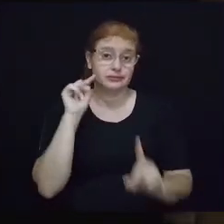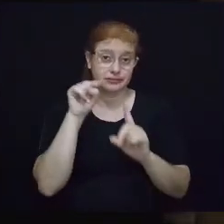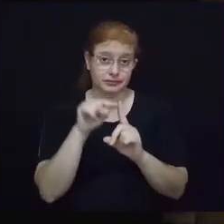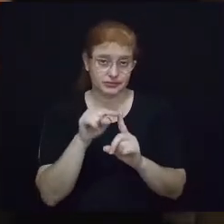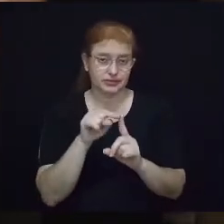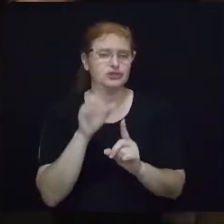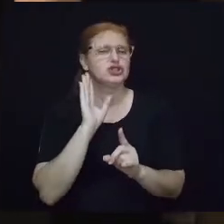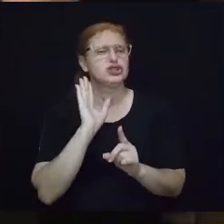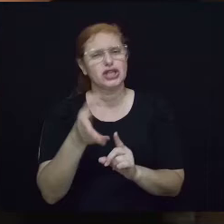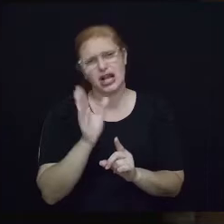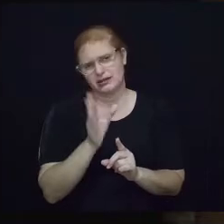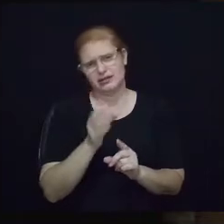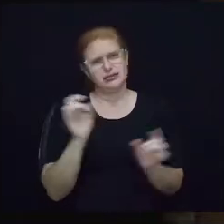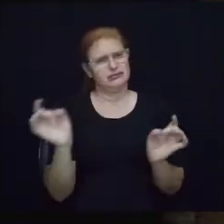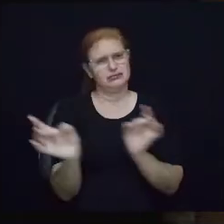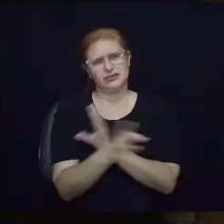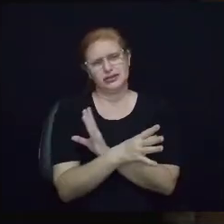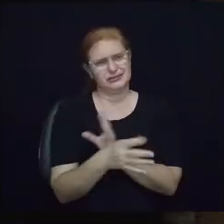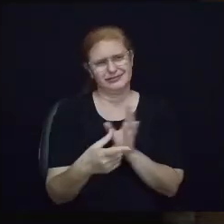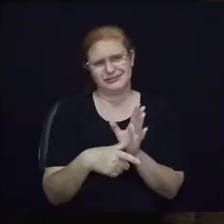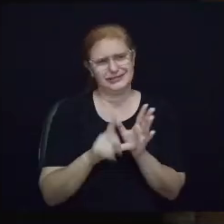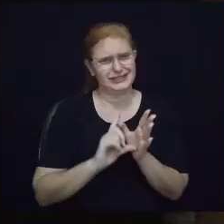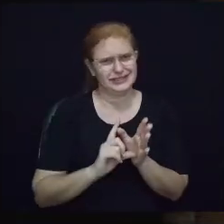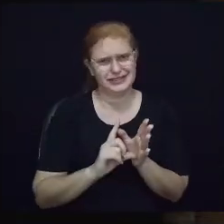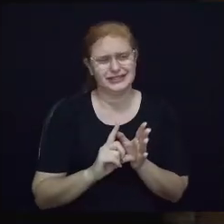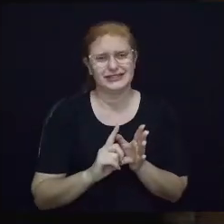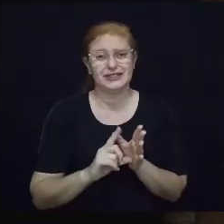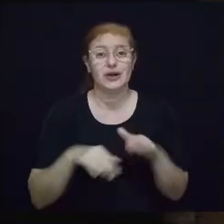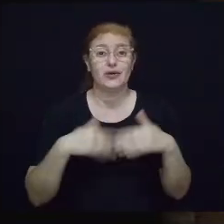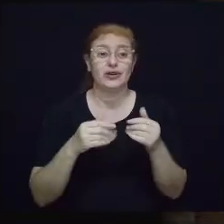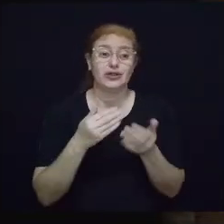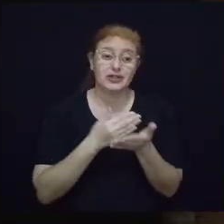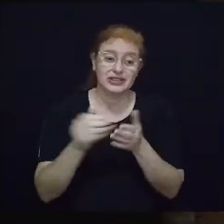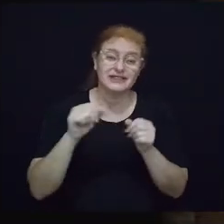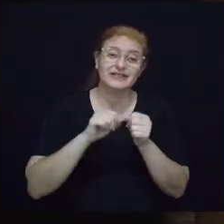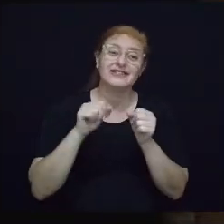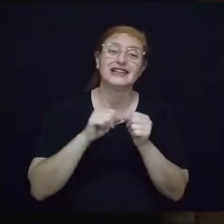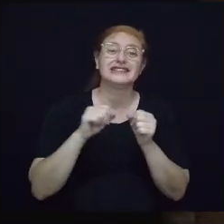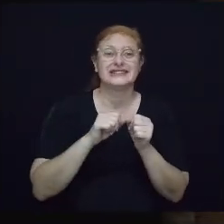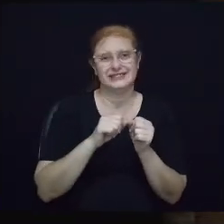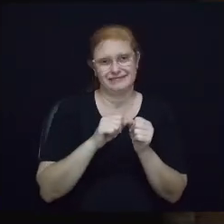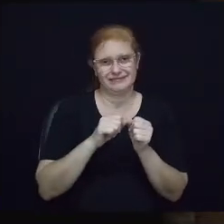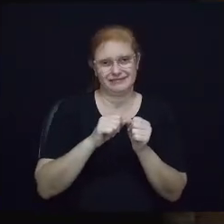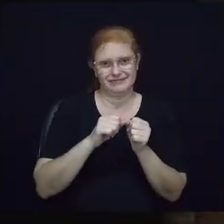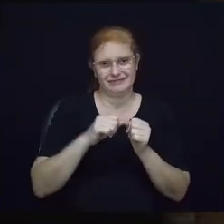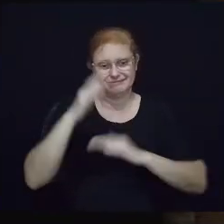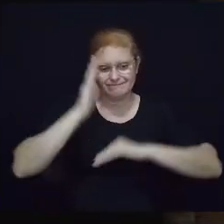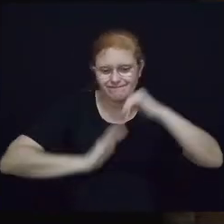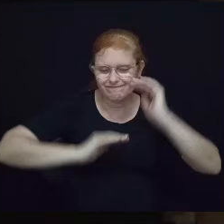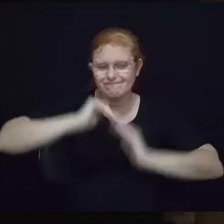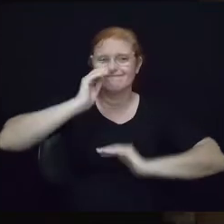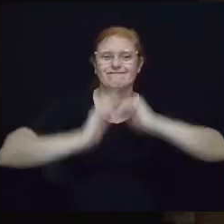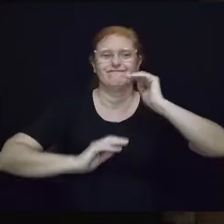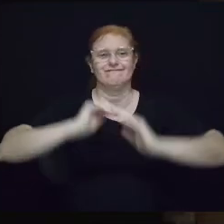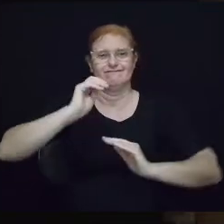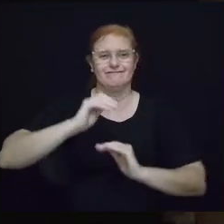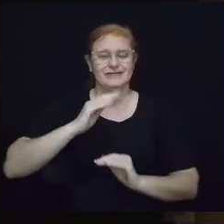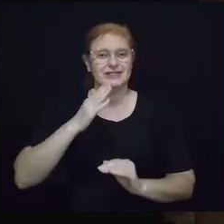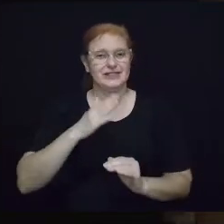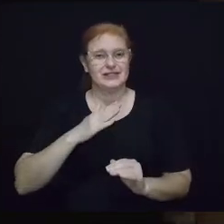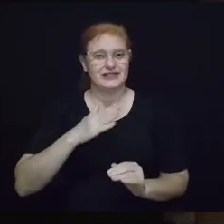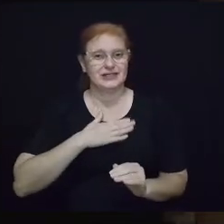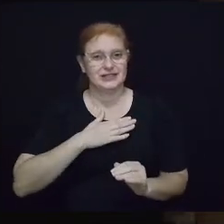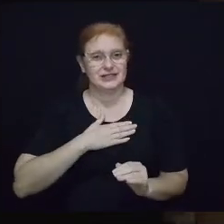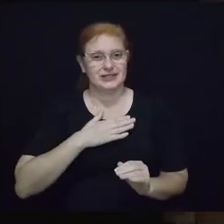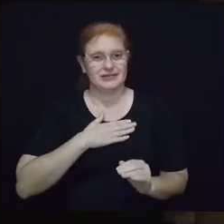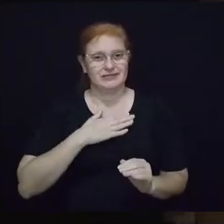objetivo, assim, já foi alcançado antes, assim, foi alcançado durante a execução, sabe? O motor que me